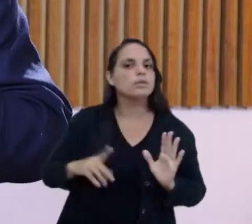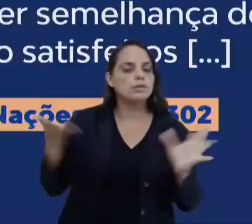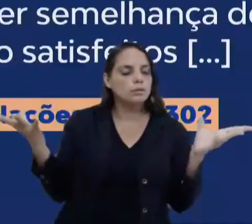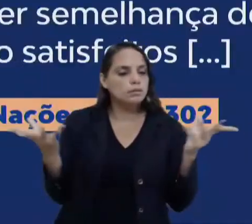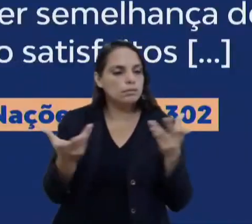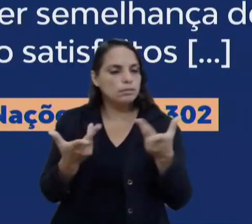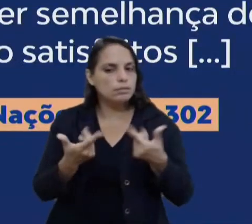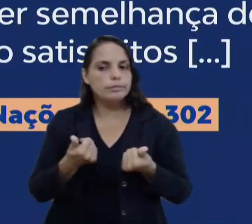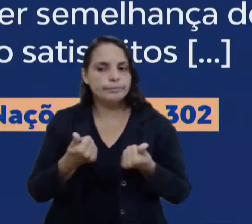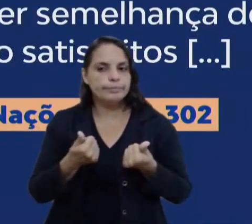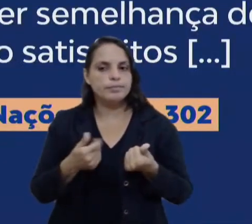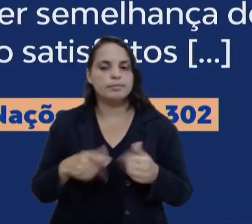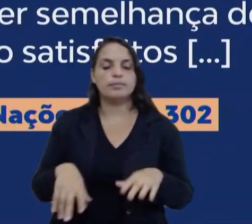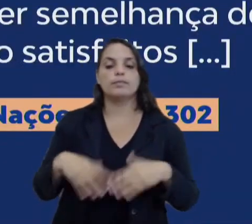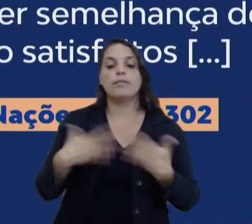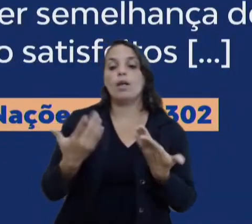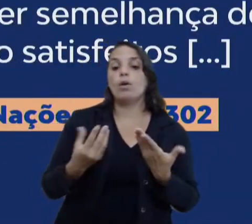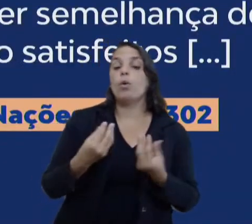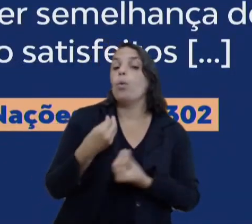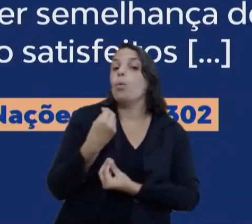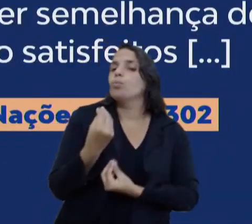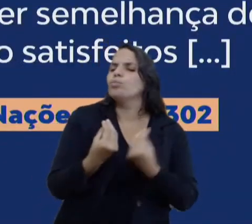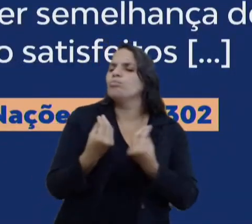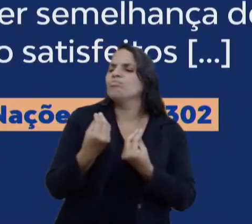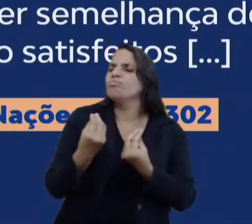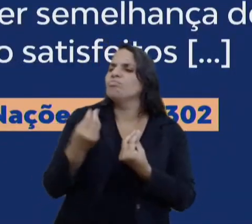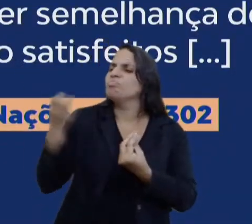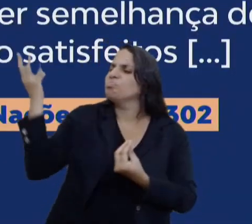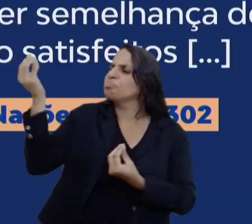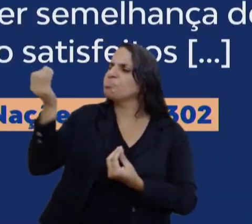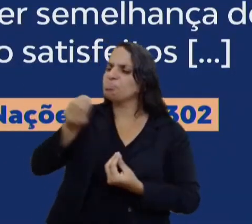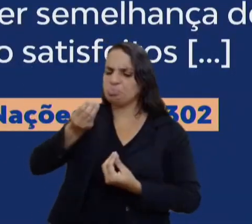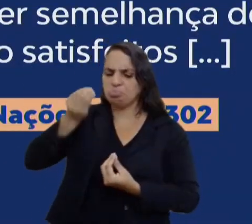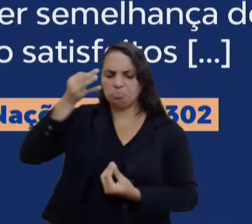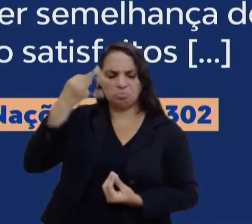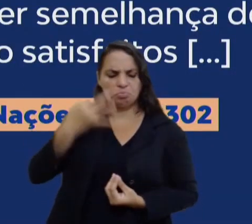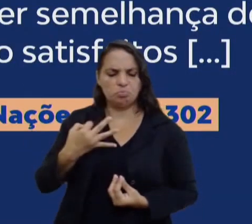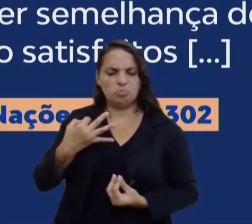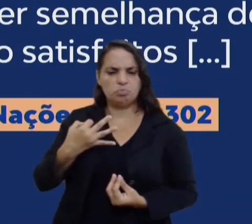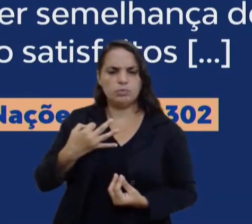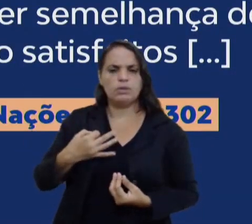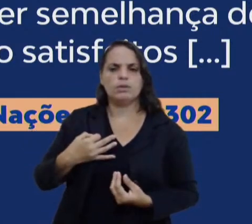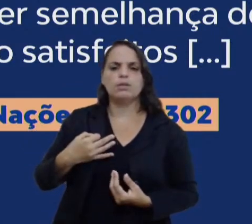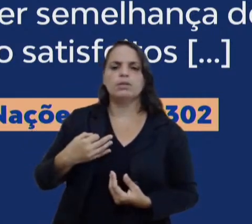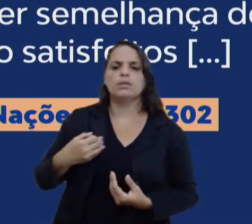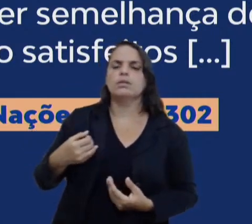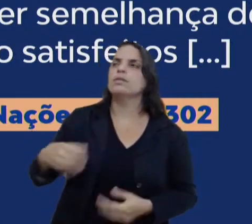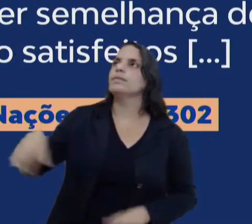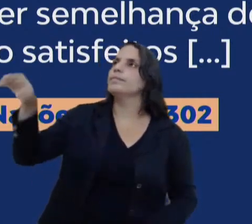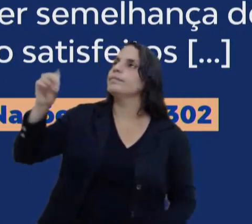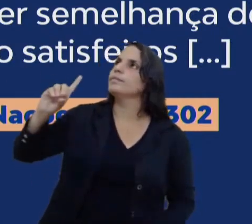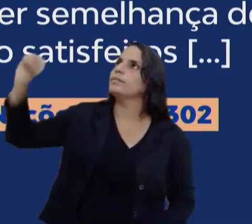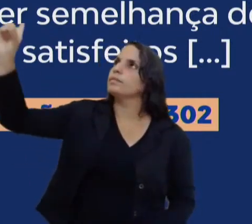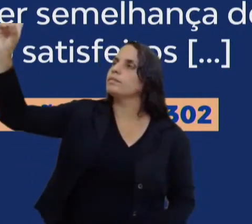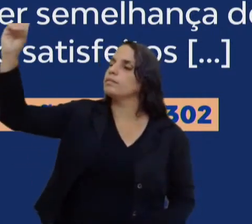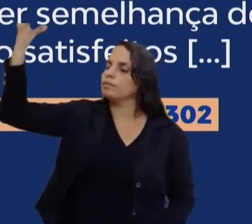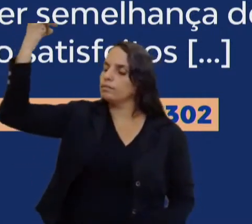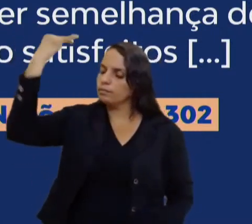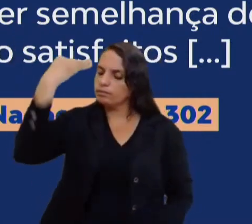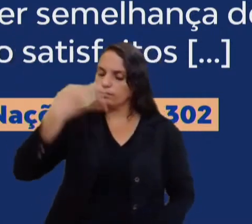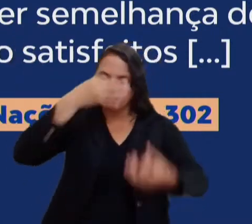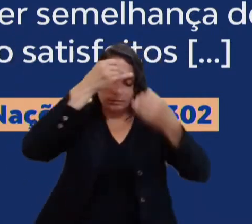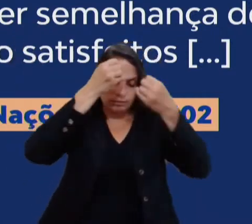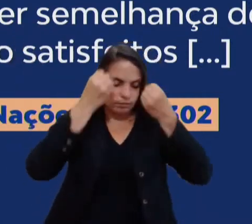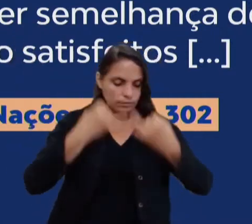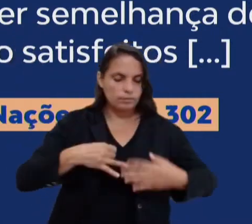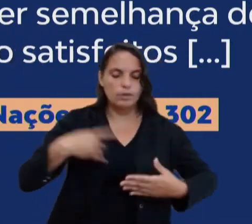diz aqui. Quem é que nos torna perfeitos? Primeiro somos declarados perfeitos na justificação, perfeitos em